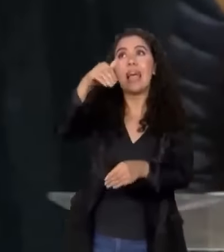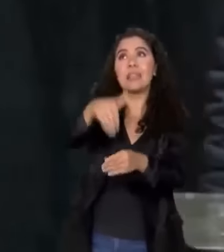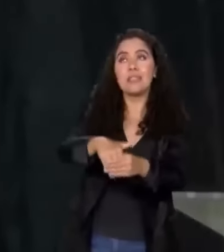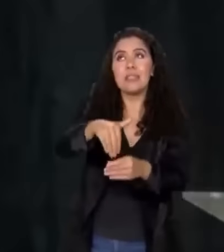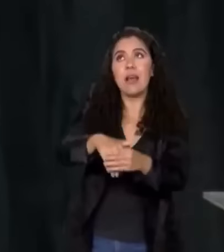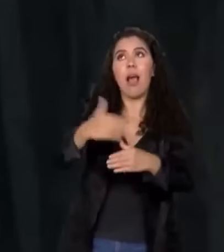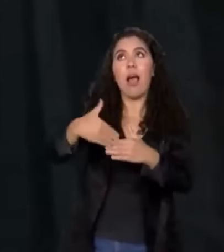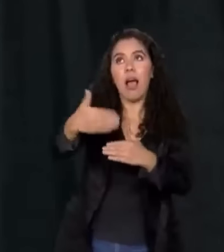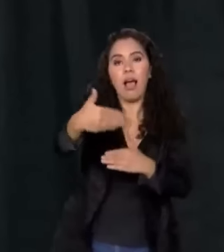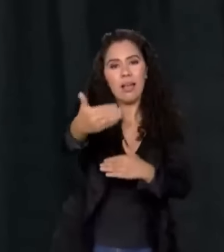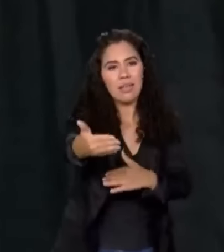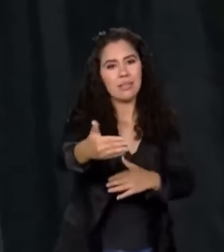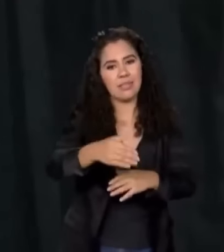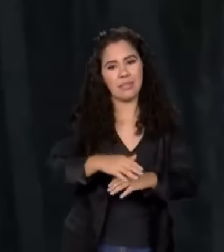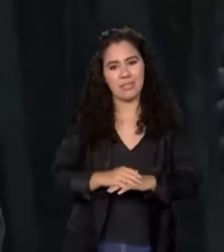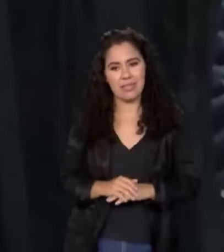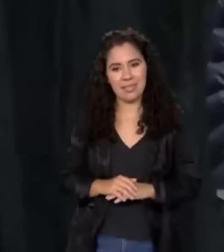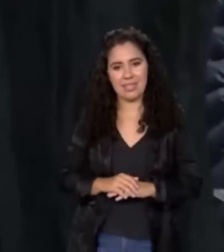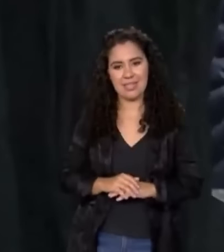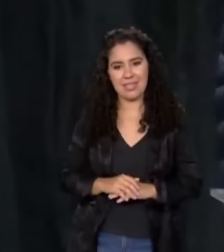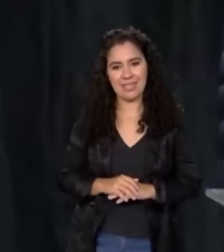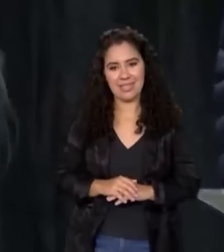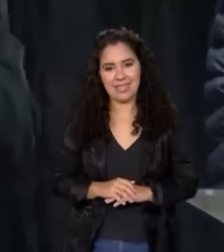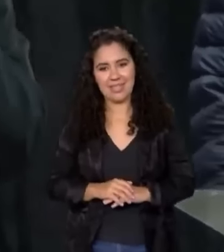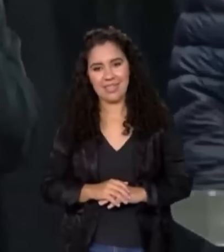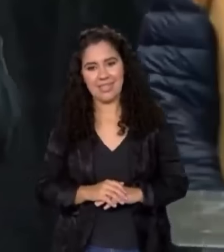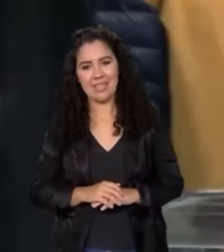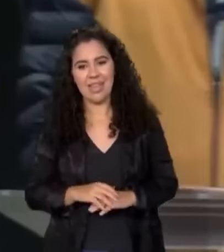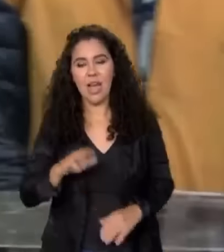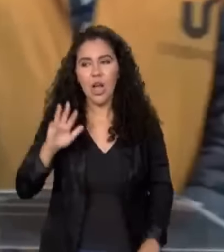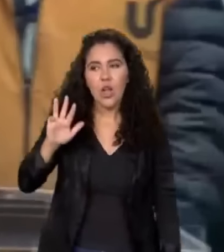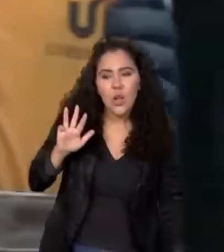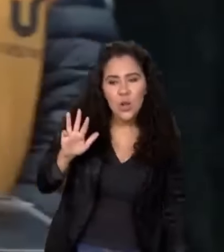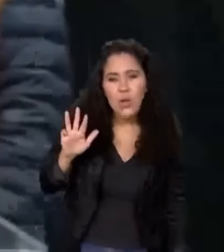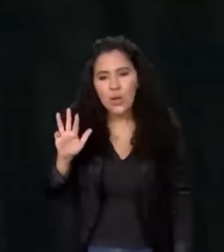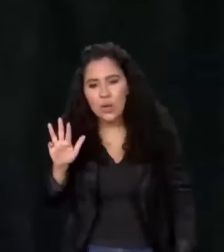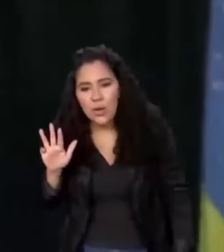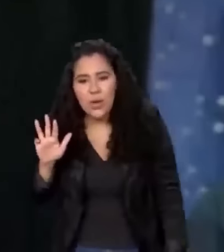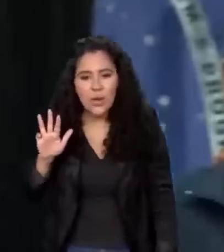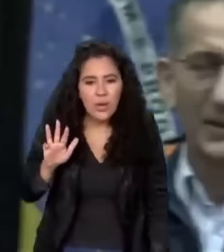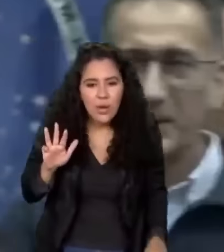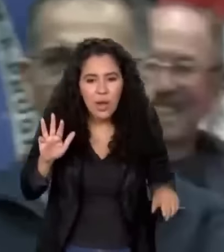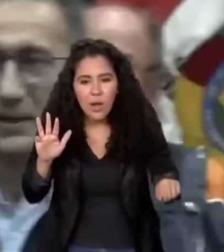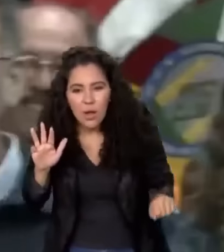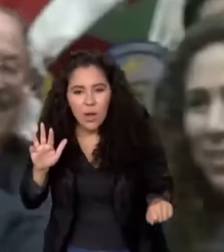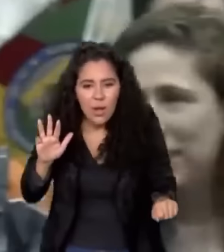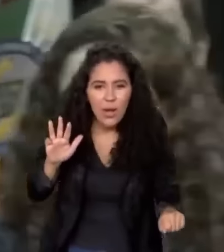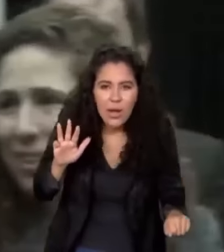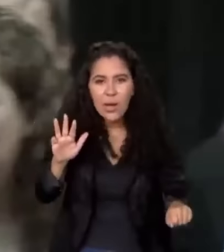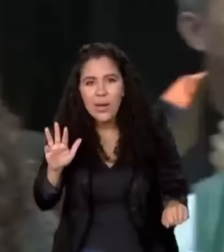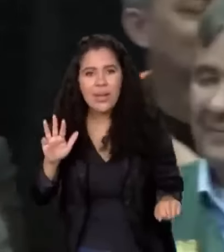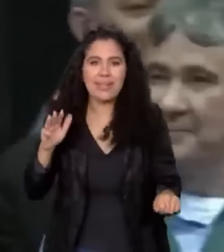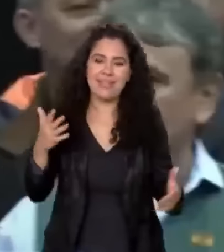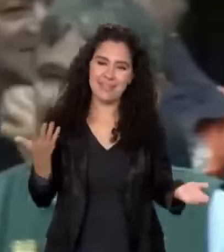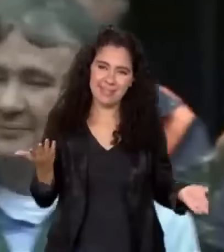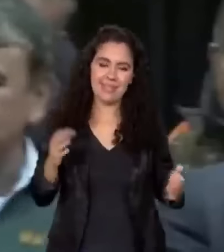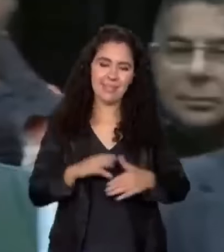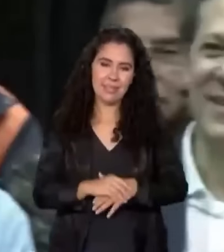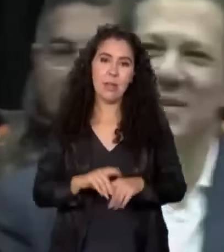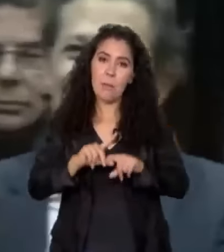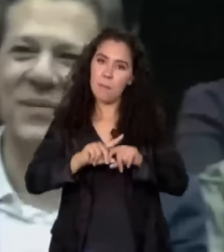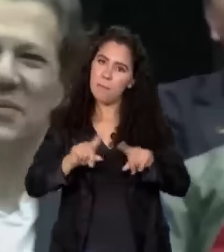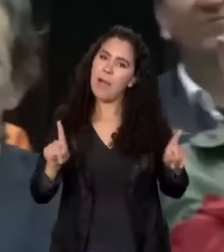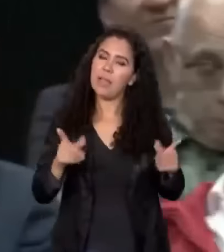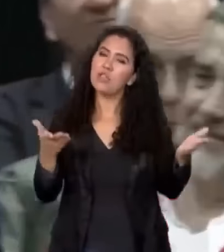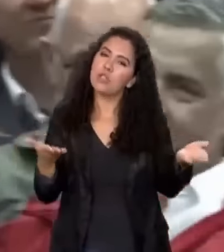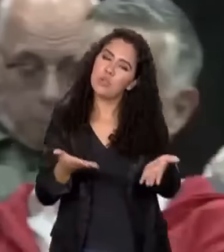anos. A Lula de Vilela, o Lula de Bengala disputando eleição. Mas hoje é um dia feliz,